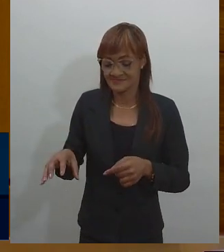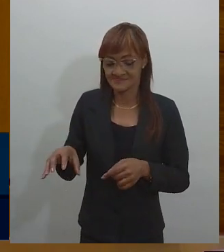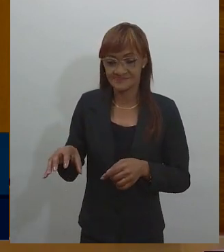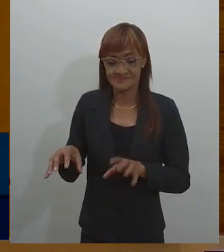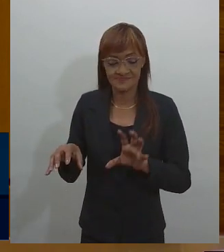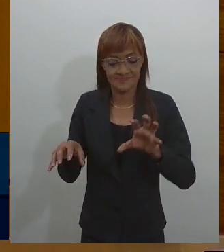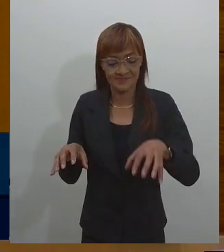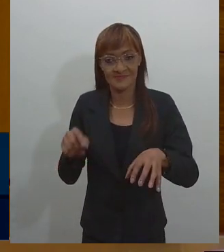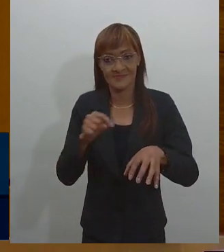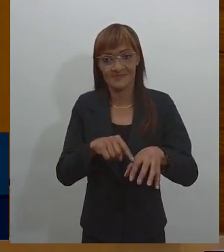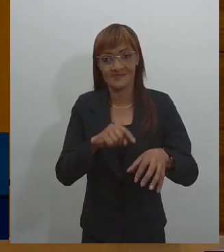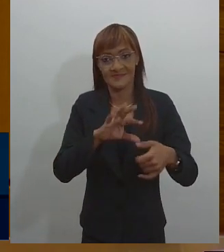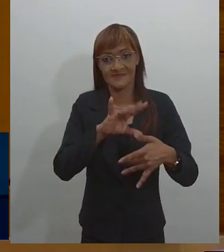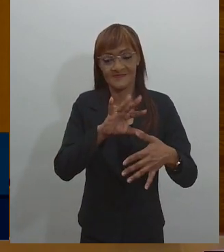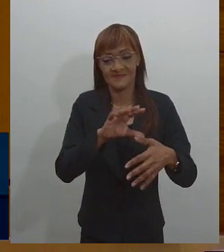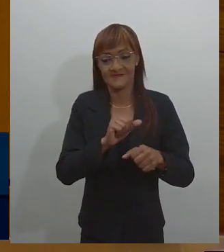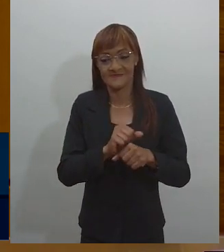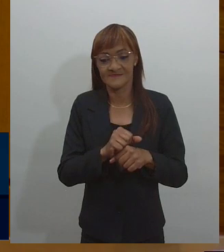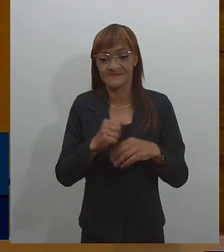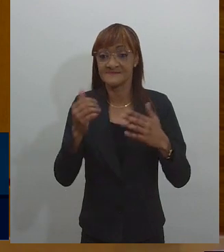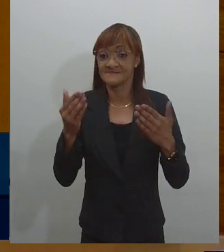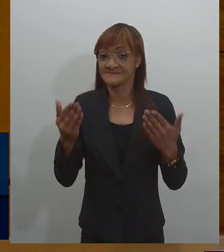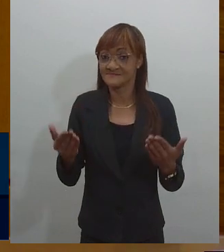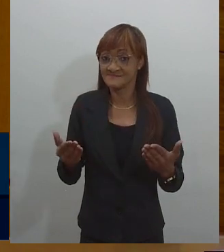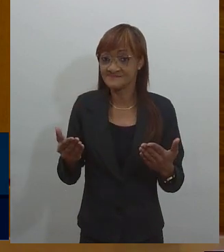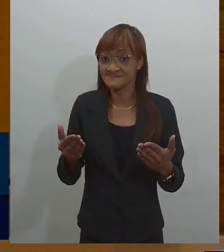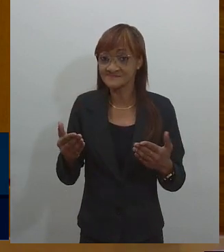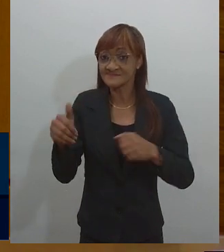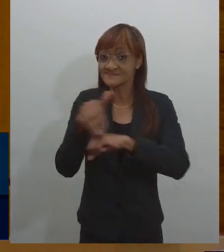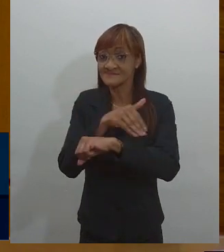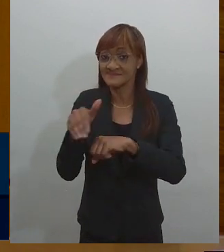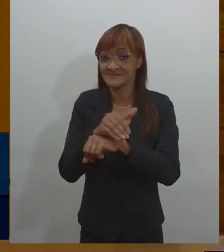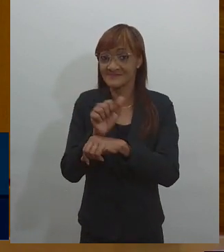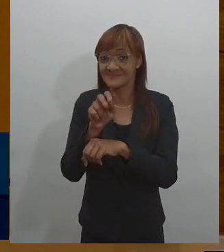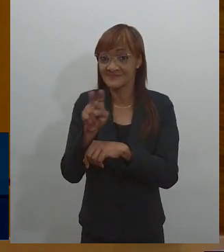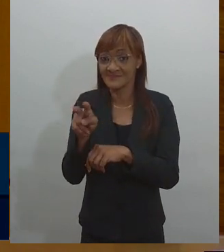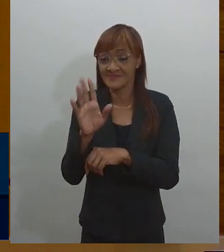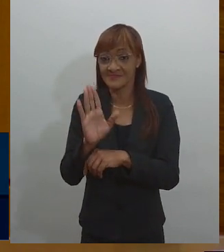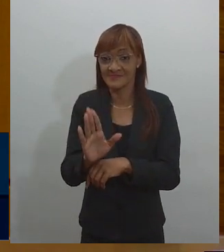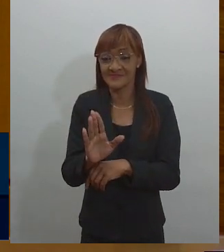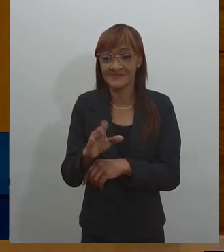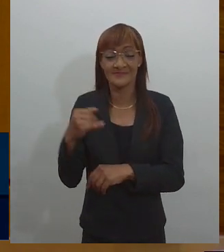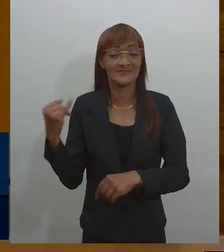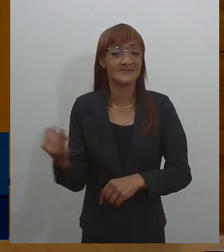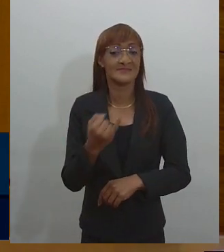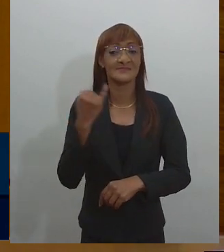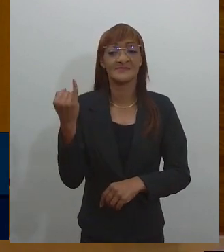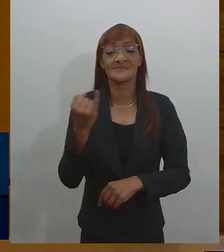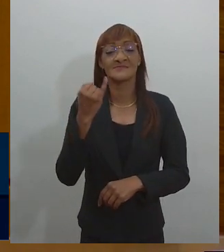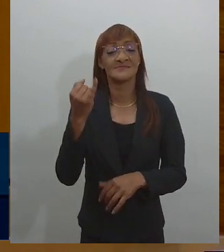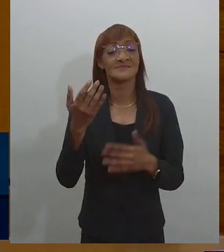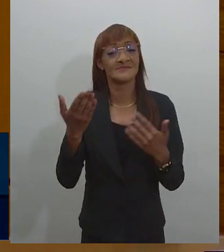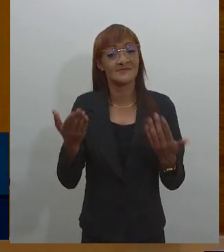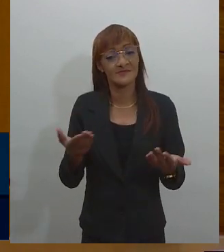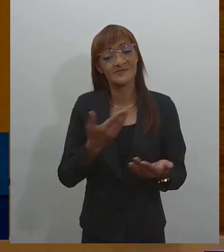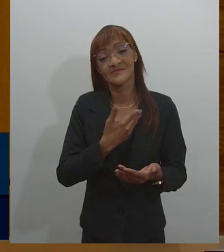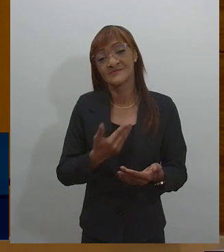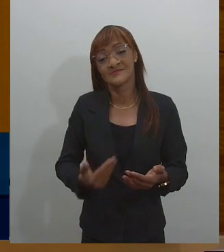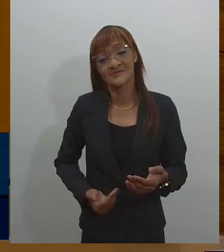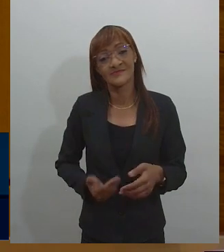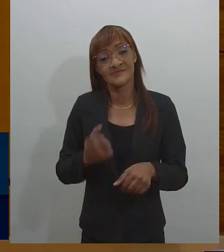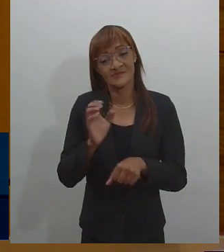seja, são trechos que merecem uma atenção imediata por parte do governo do estado de Sergipe. E agora, também